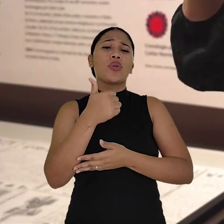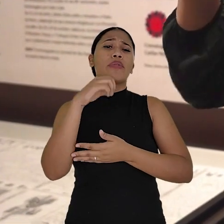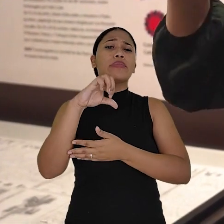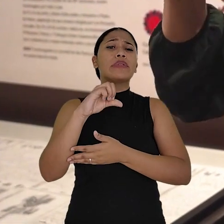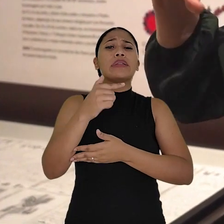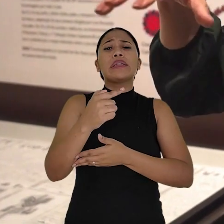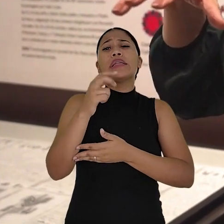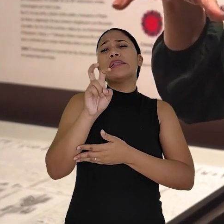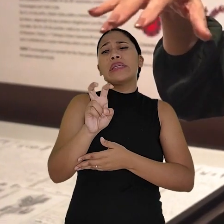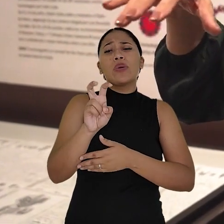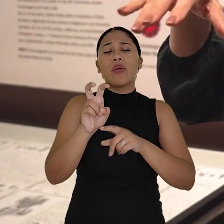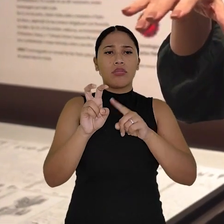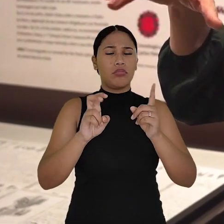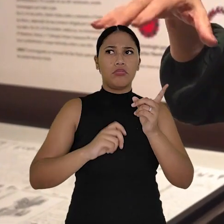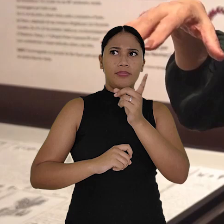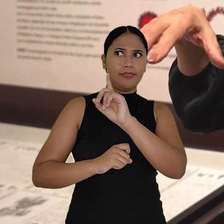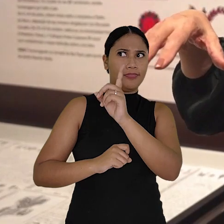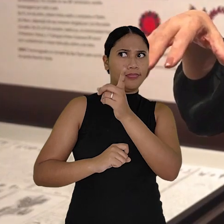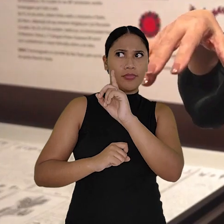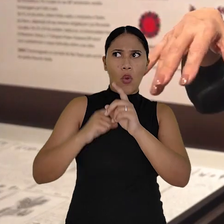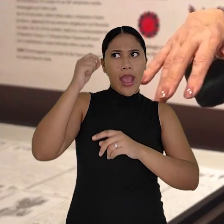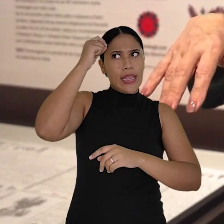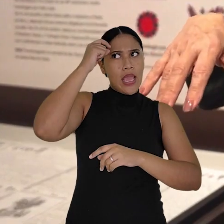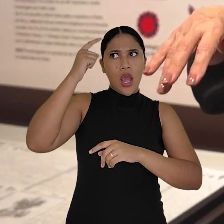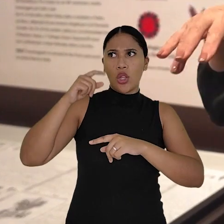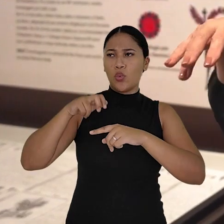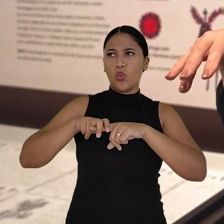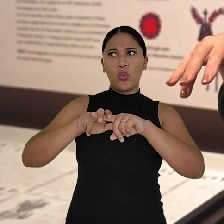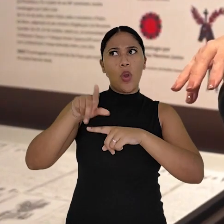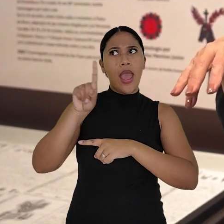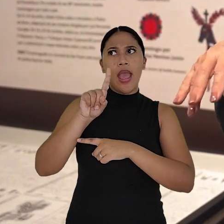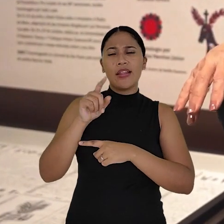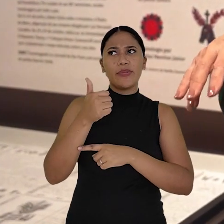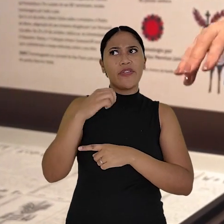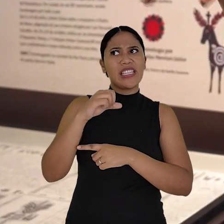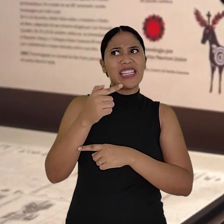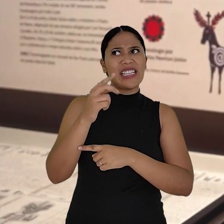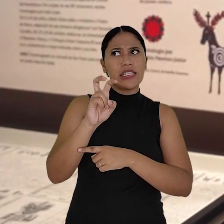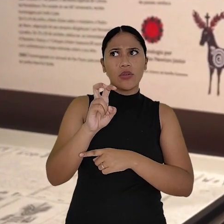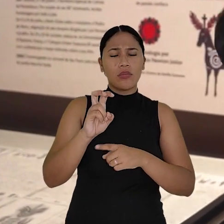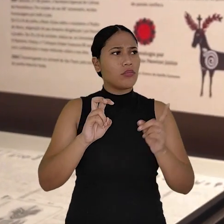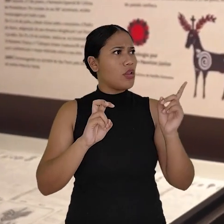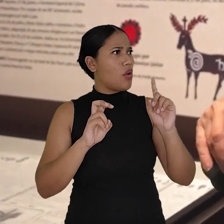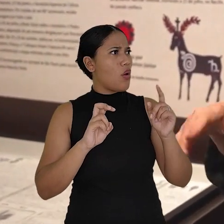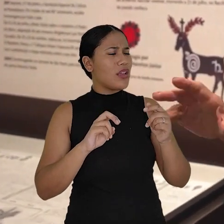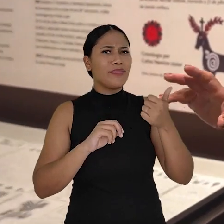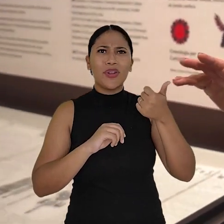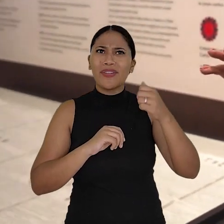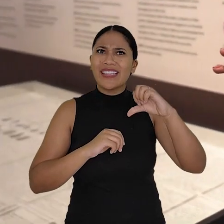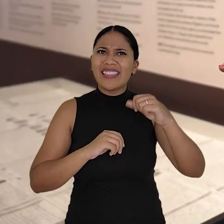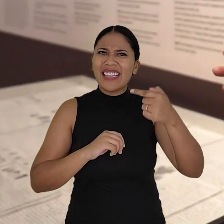tal coisa em 75, aí o Carlos Newton falou, não, Ariano, não foi em 75. Ah, o Carlos Newton está ali,